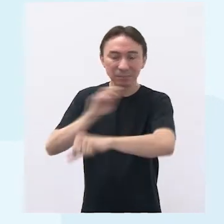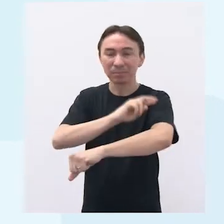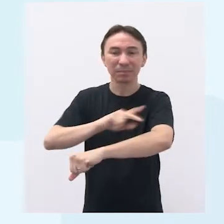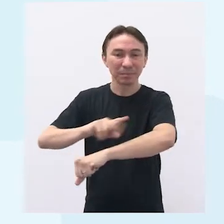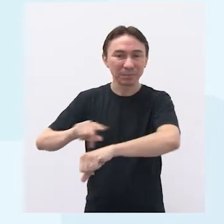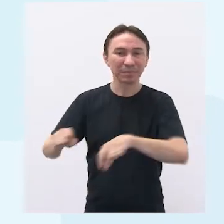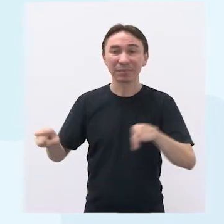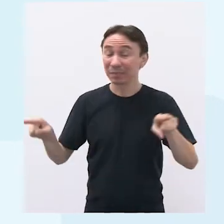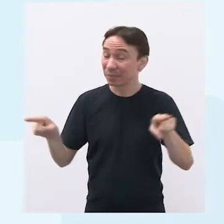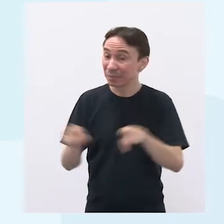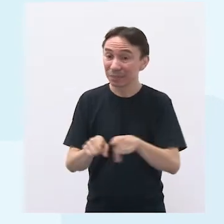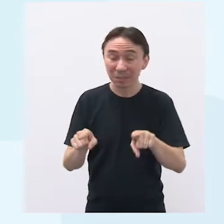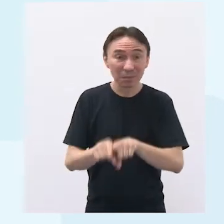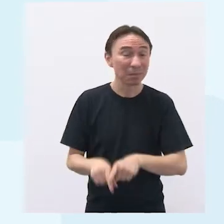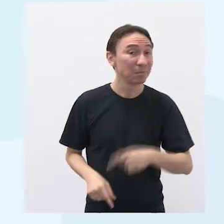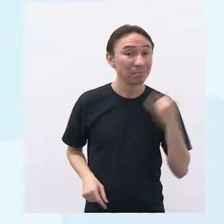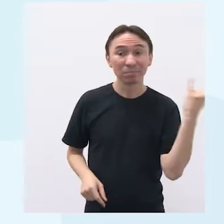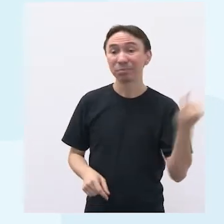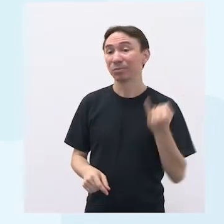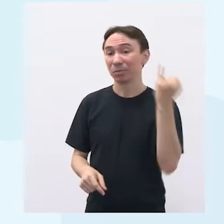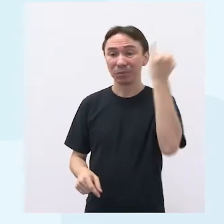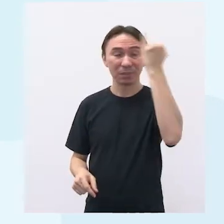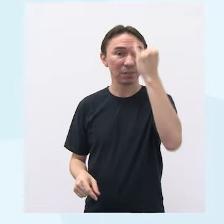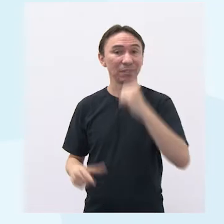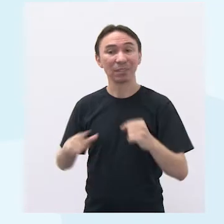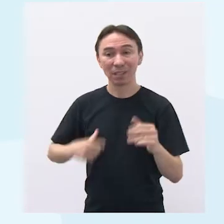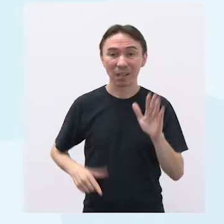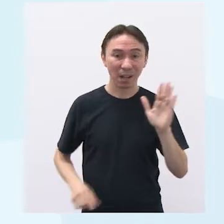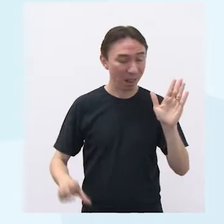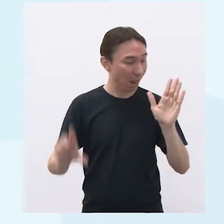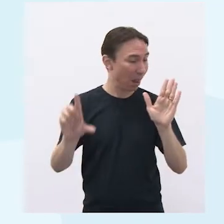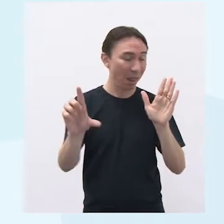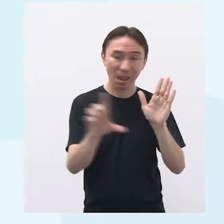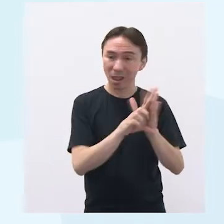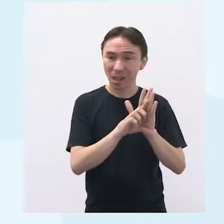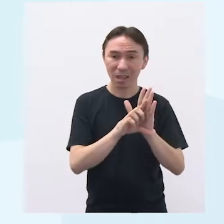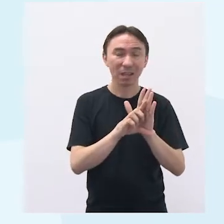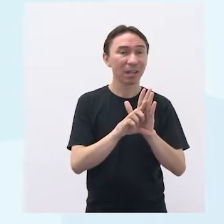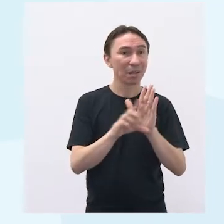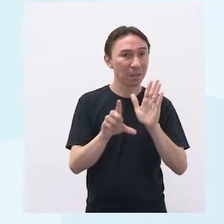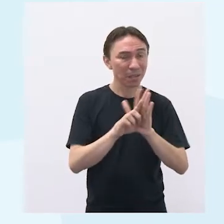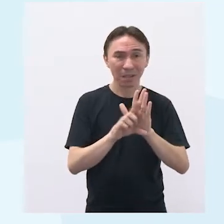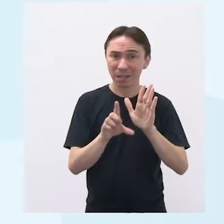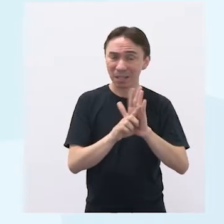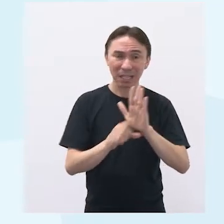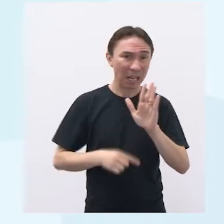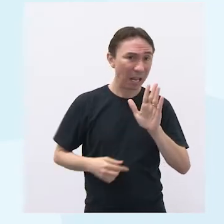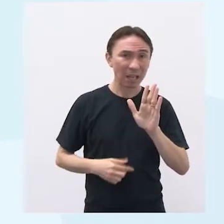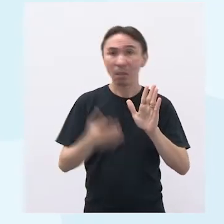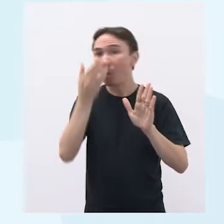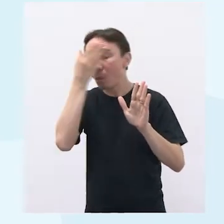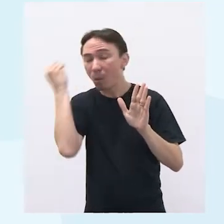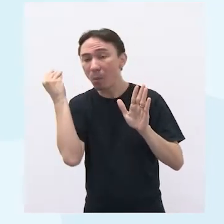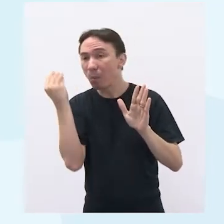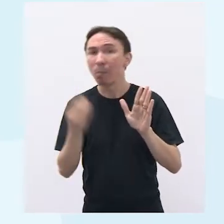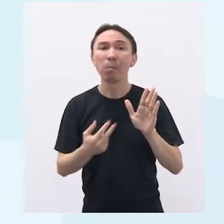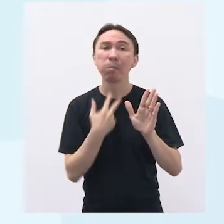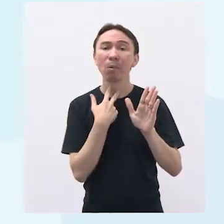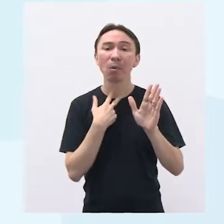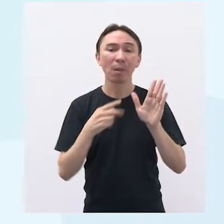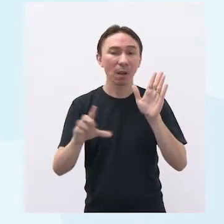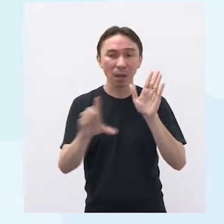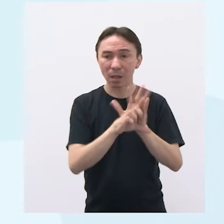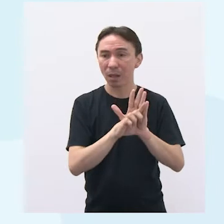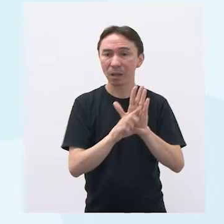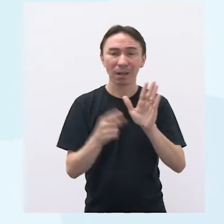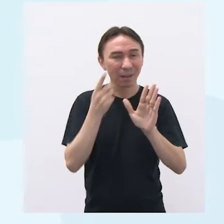não pode deixar aí de ser esquecido no espaço de aprendizagem, no espaço escolar, né? Ele é fundamental, inclusive,